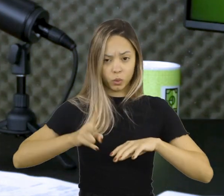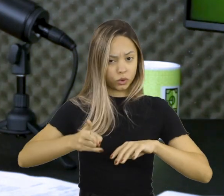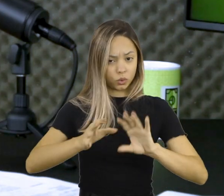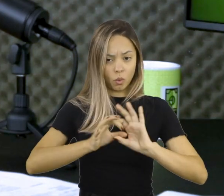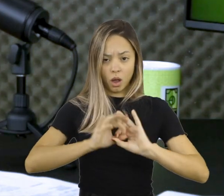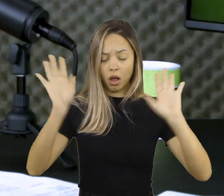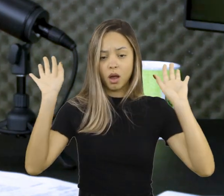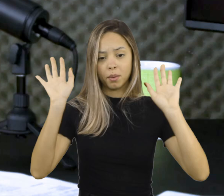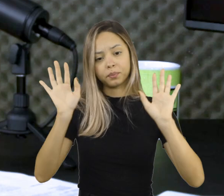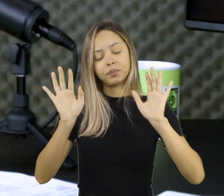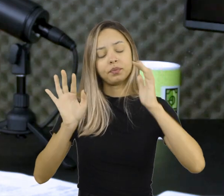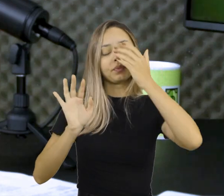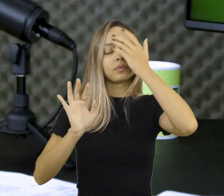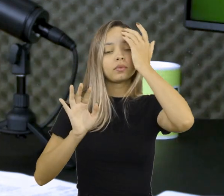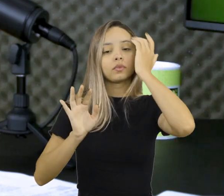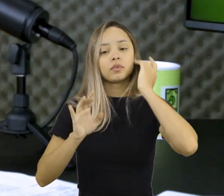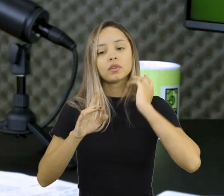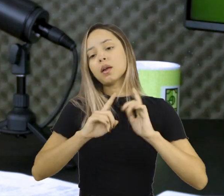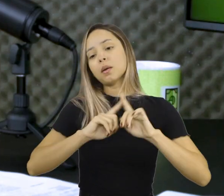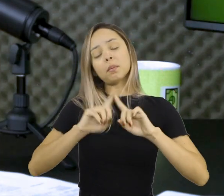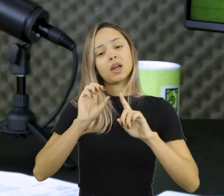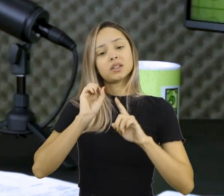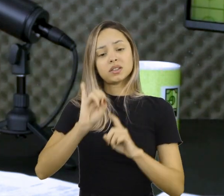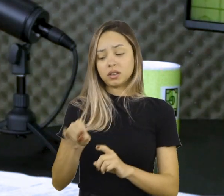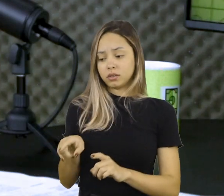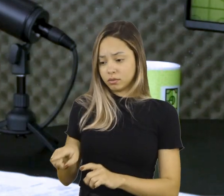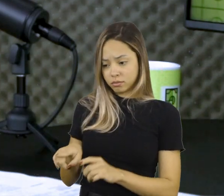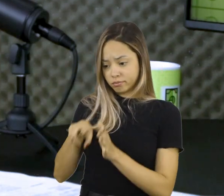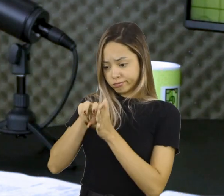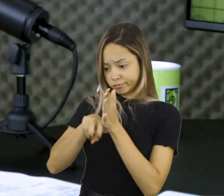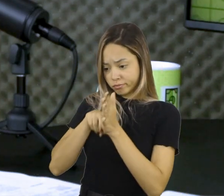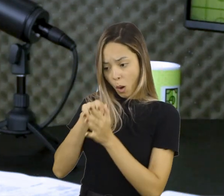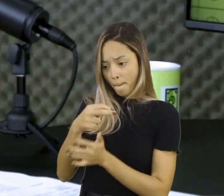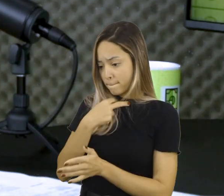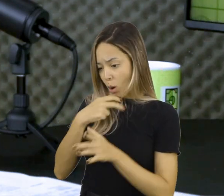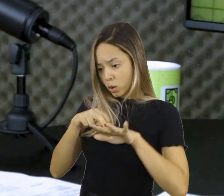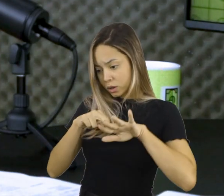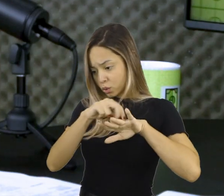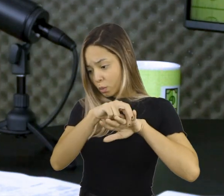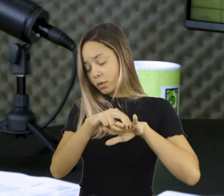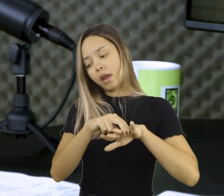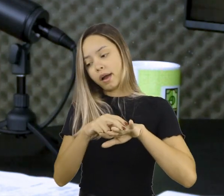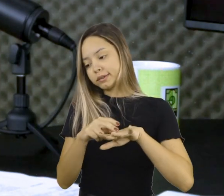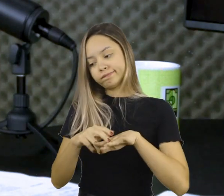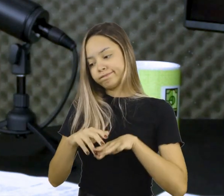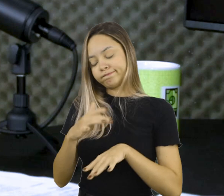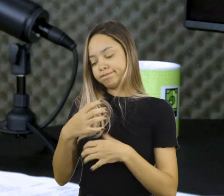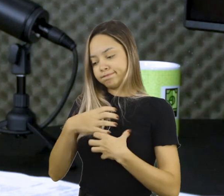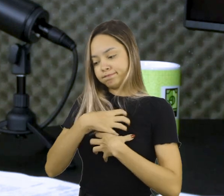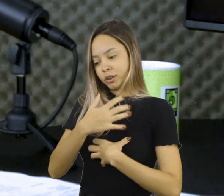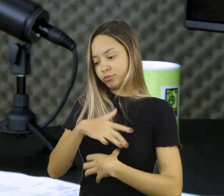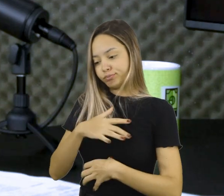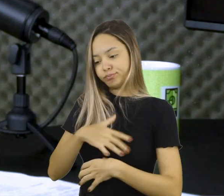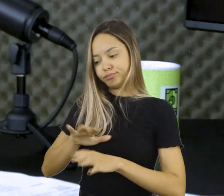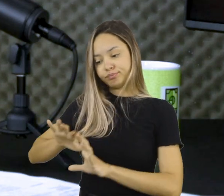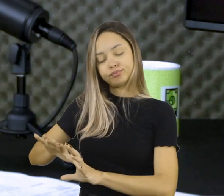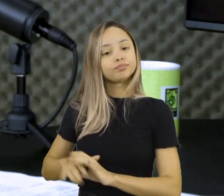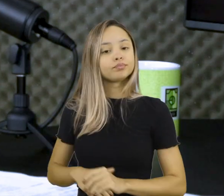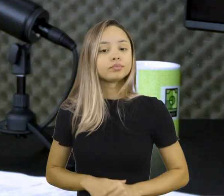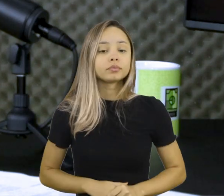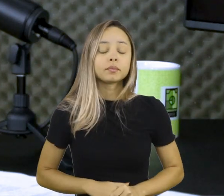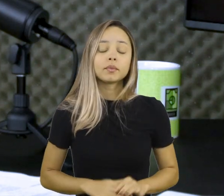existir Mas quem quem não puder subir a escada vai ter que ter a oportunidade de estar no ambiente escolar interagindo